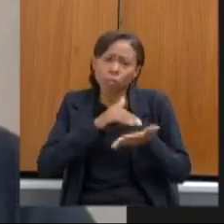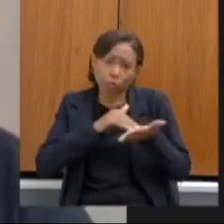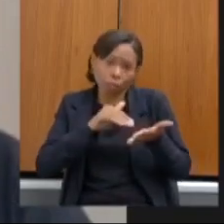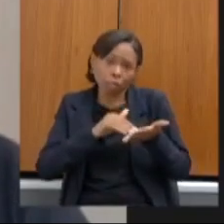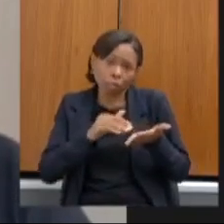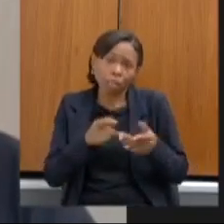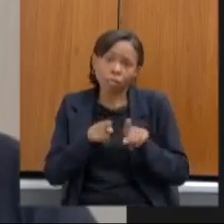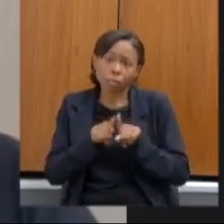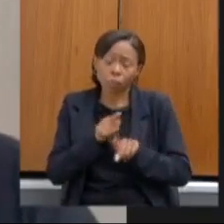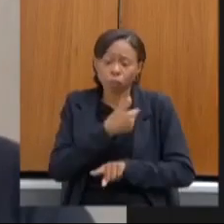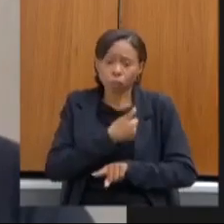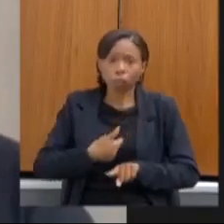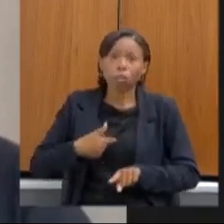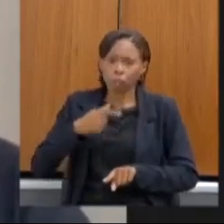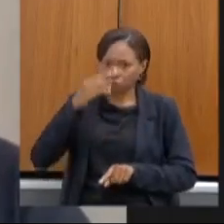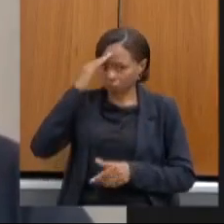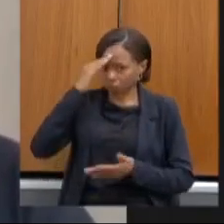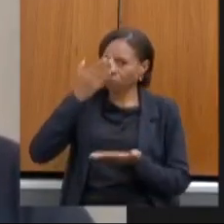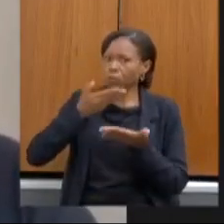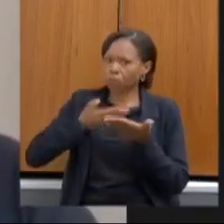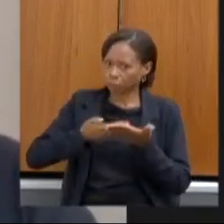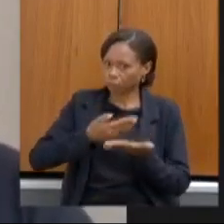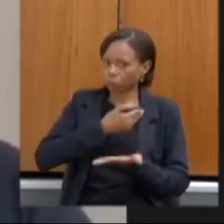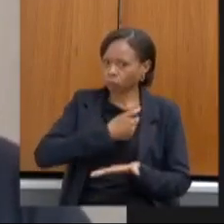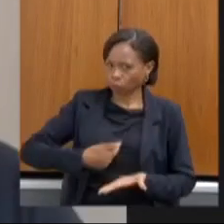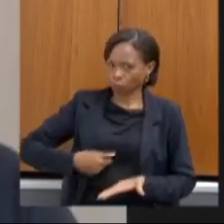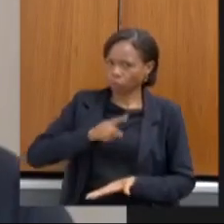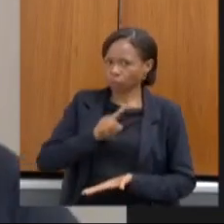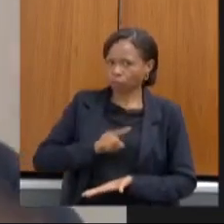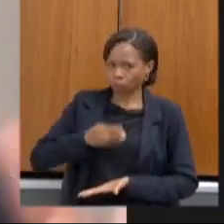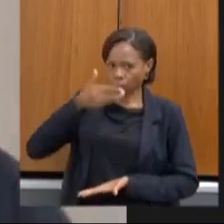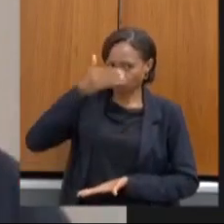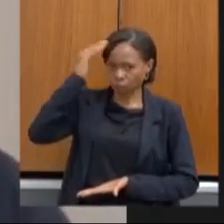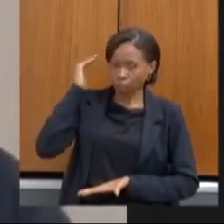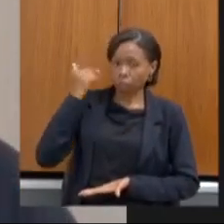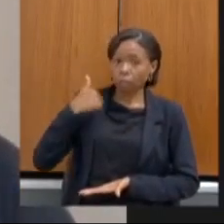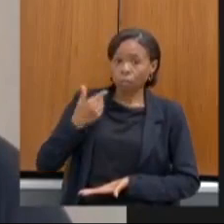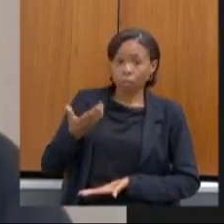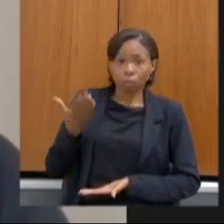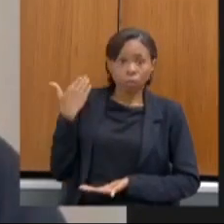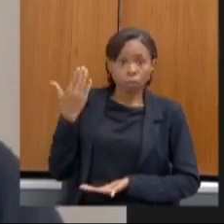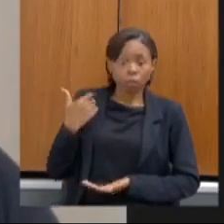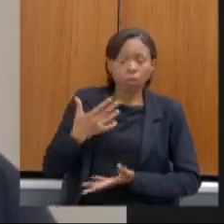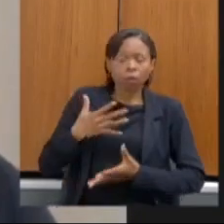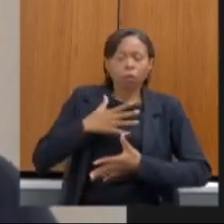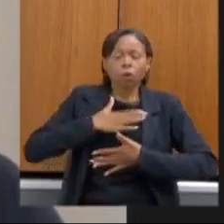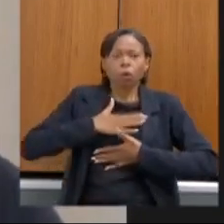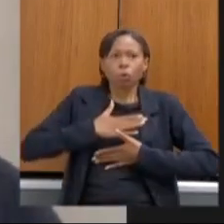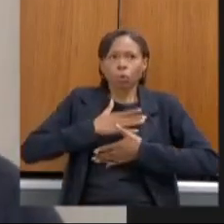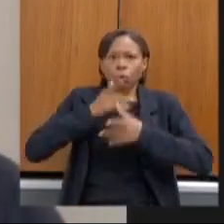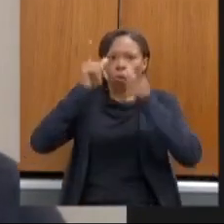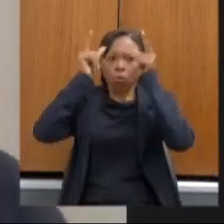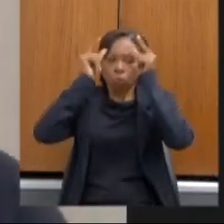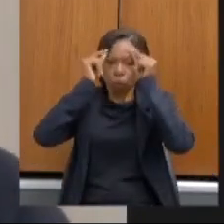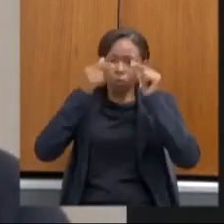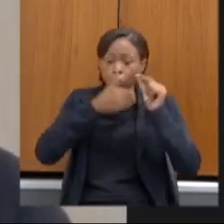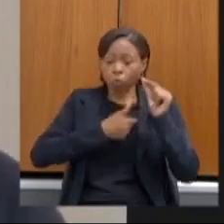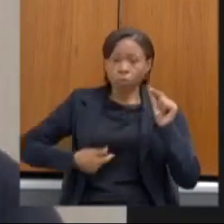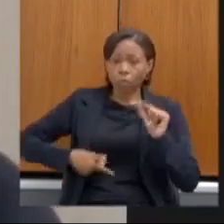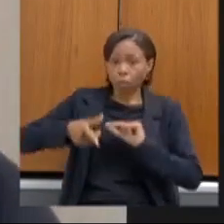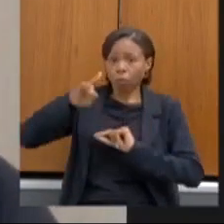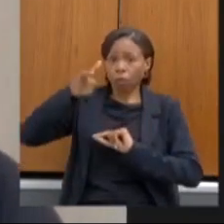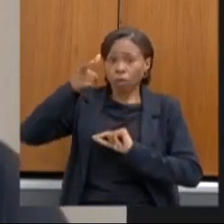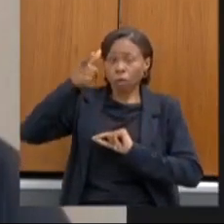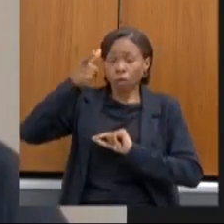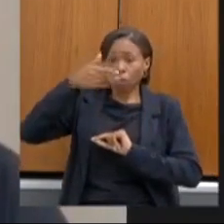eu acredito no governo Zema para mim foi um bálsamo quando o governo Zema assumiu o governo porque eu